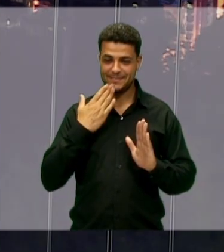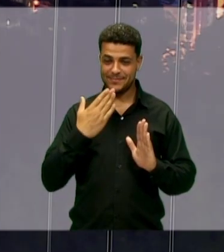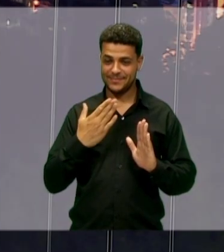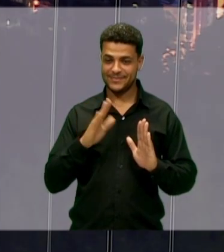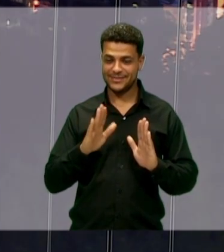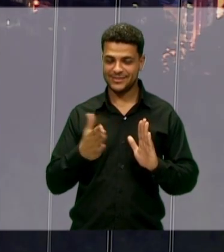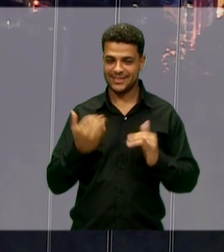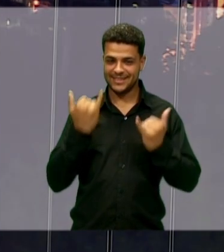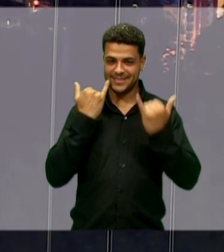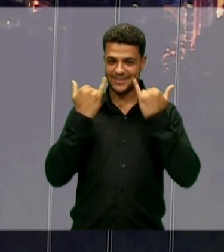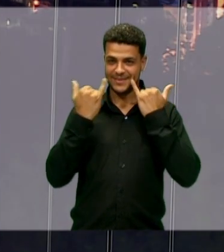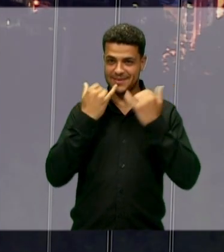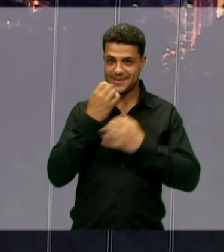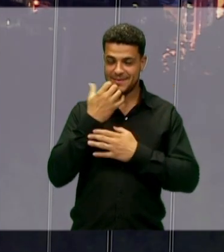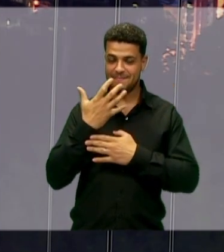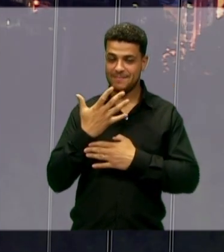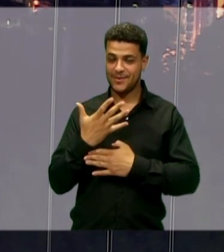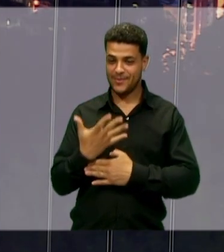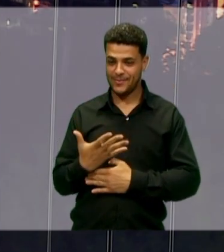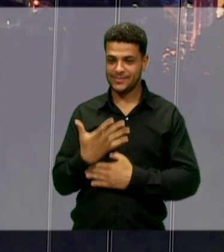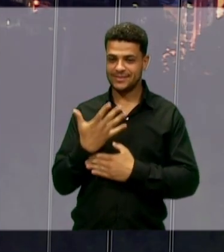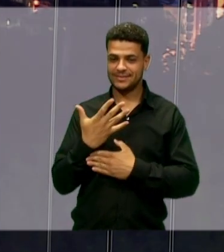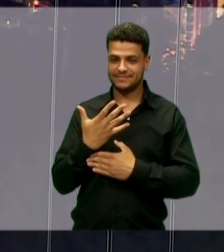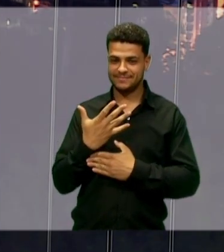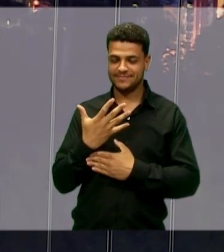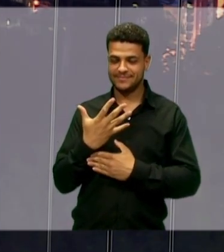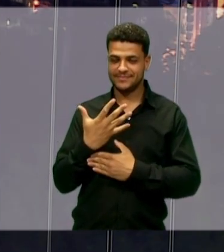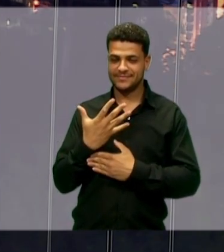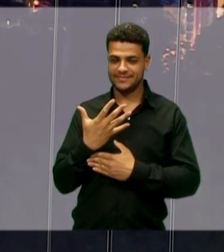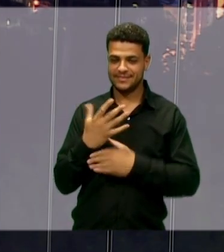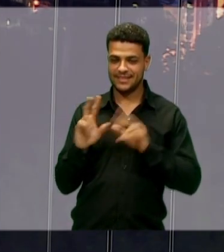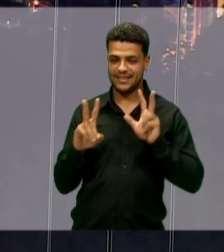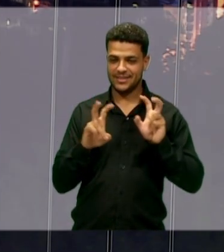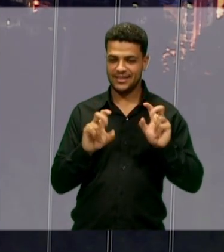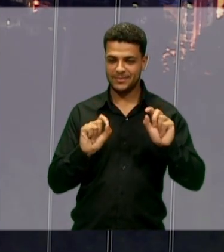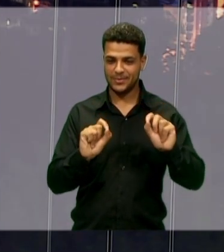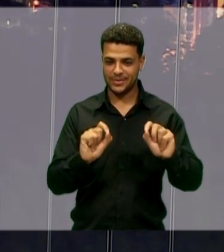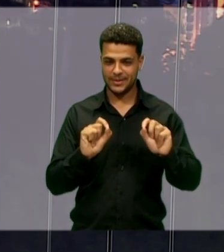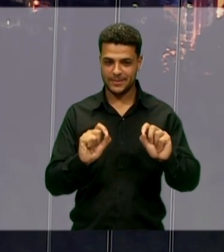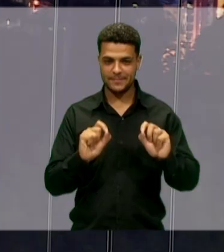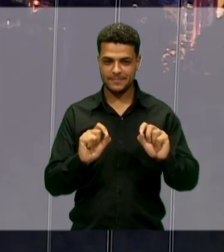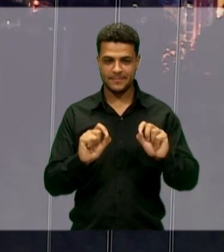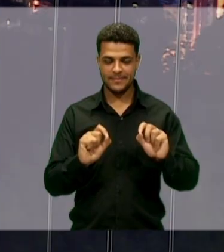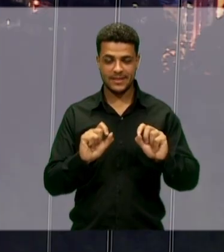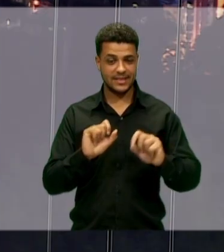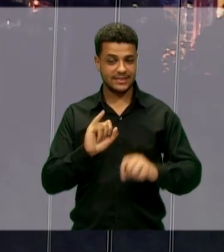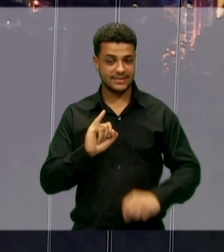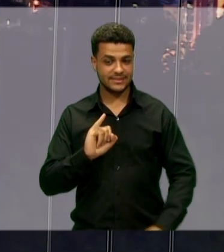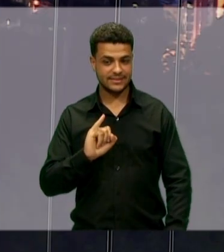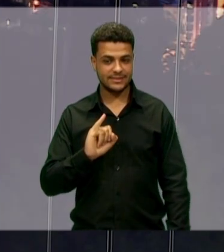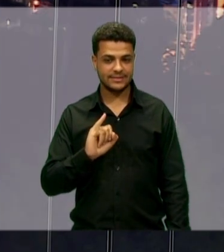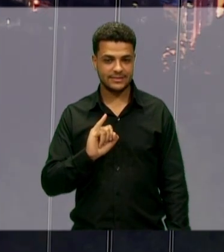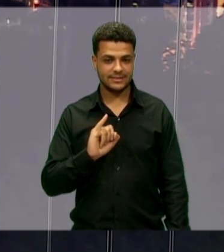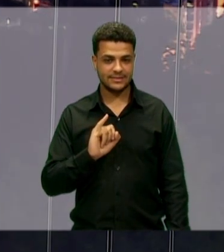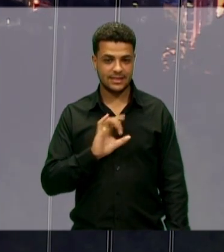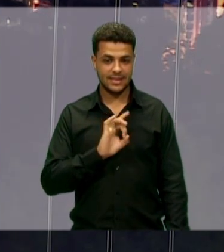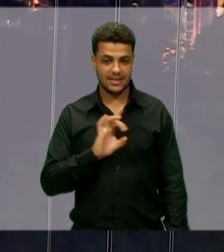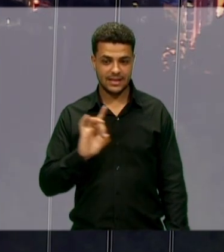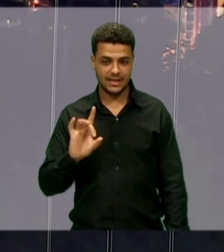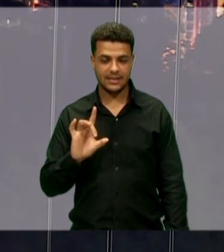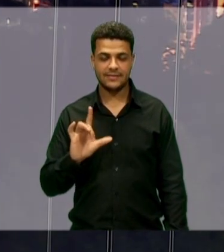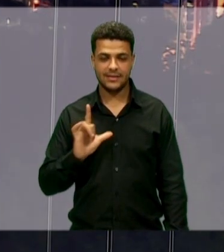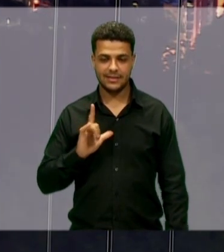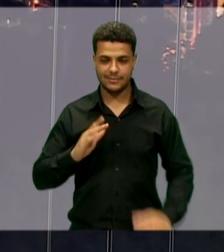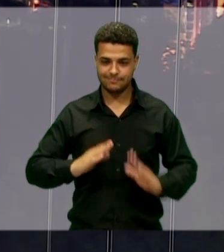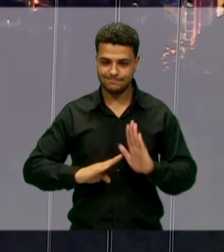boas notícias, digamos assim, né? Nessa questão, por exemplo, de que cada vez se